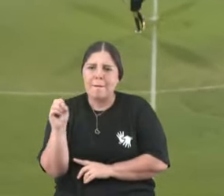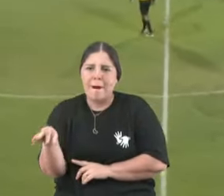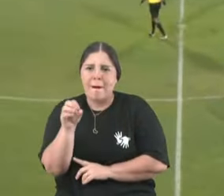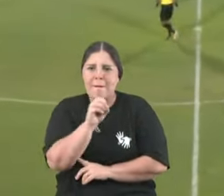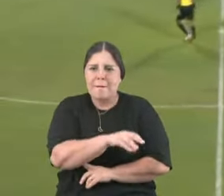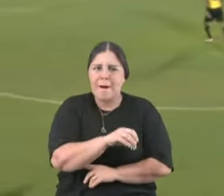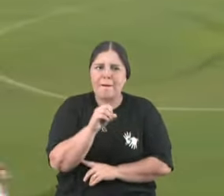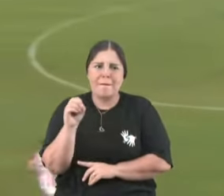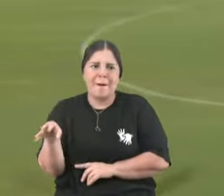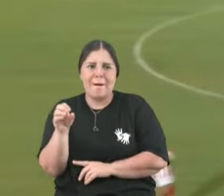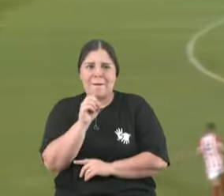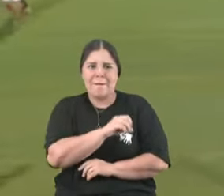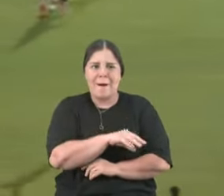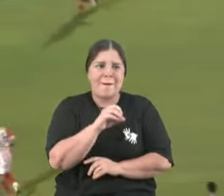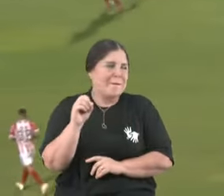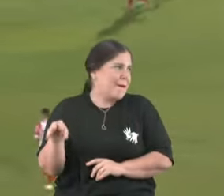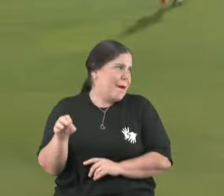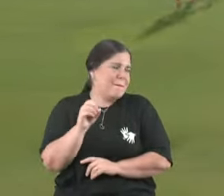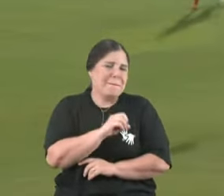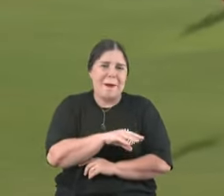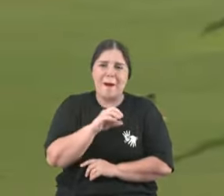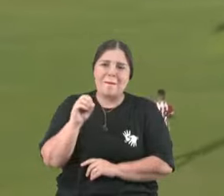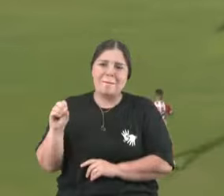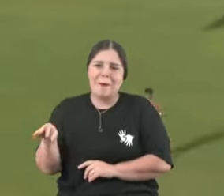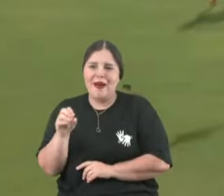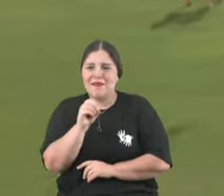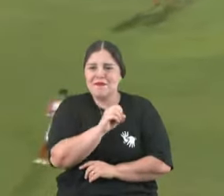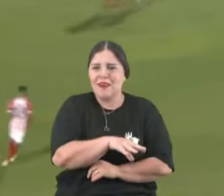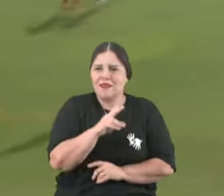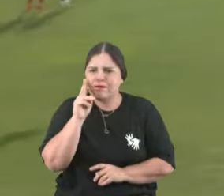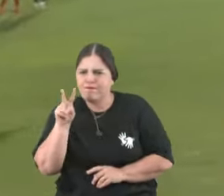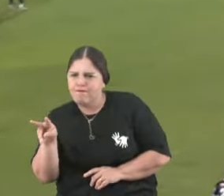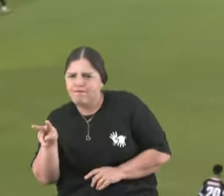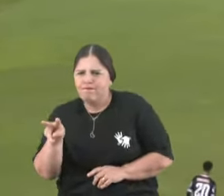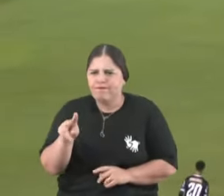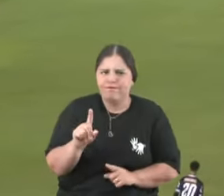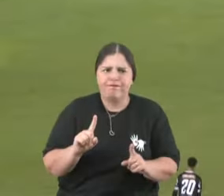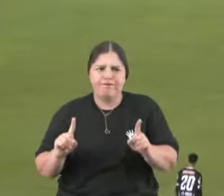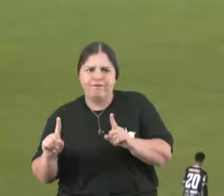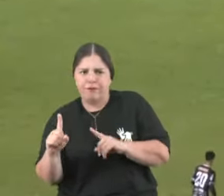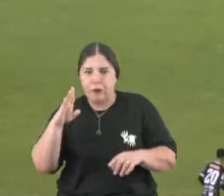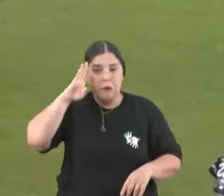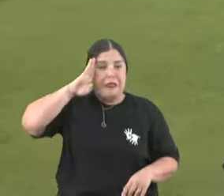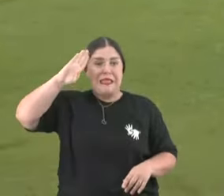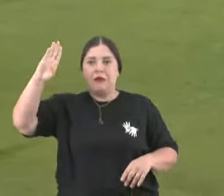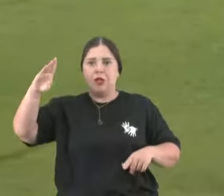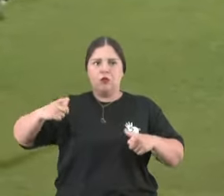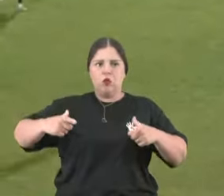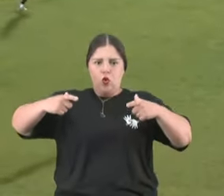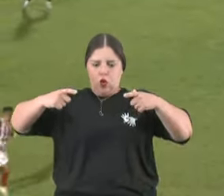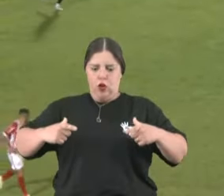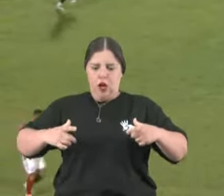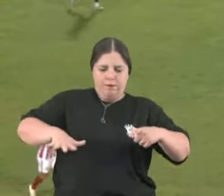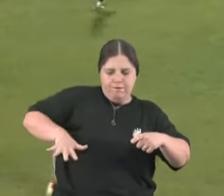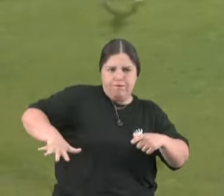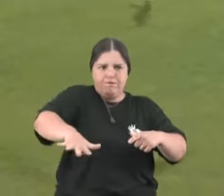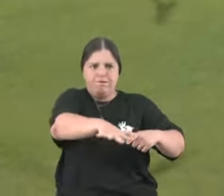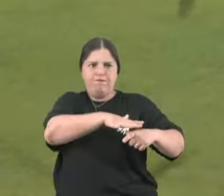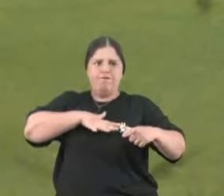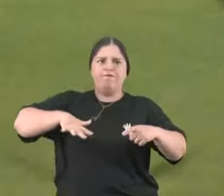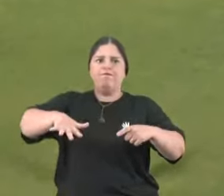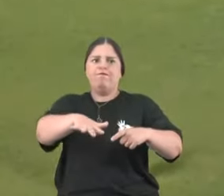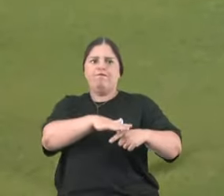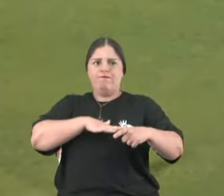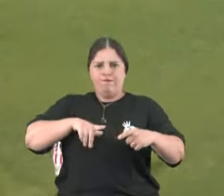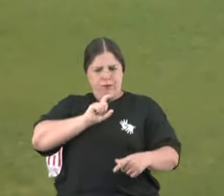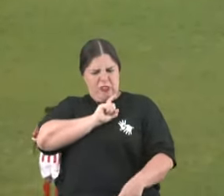Falando nisso, viu, pessoal? Tem muita gente que vê sapo, sobretudo em locais abertos, e faz a maldade com o bichinho de tacar sal